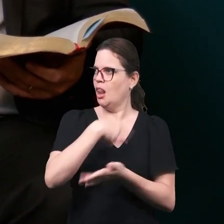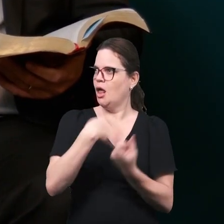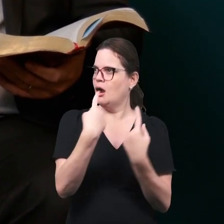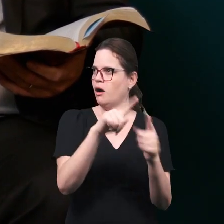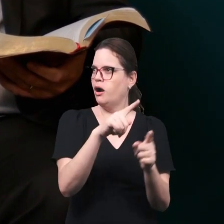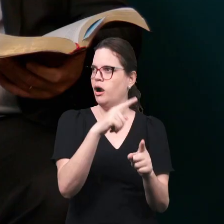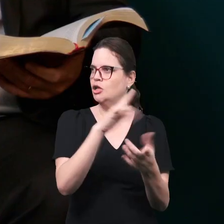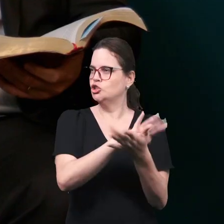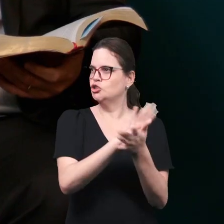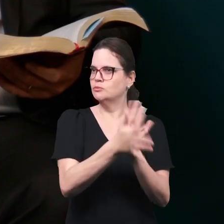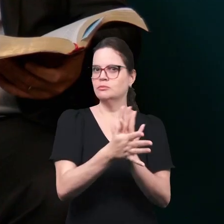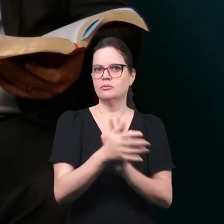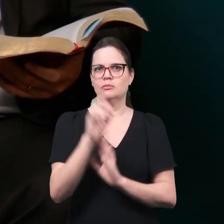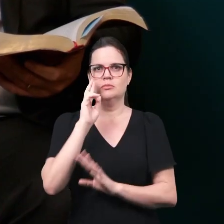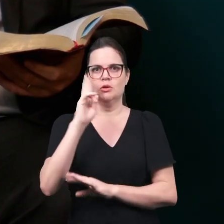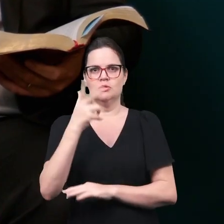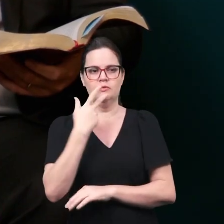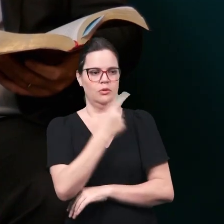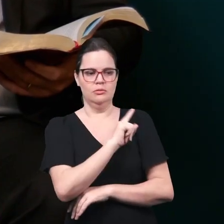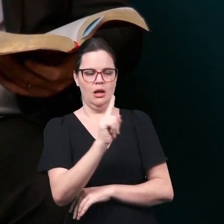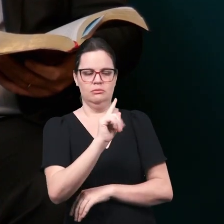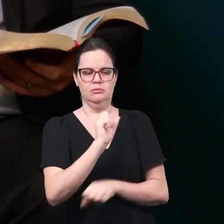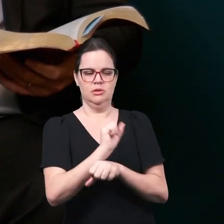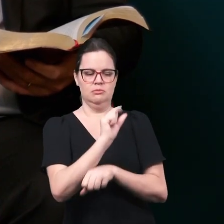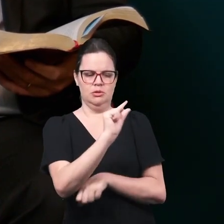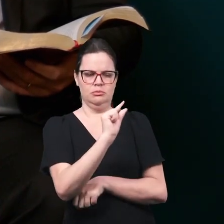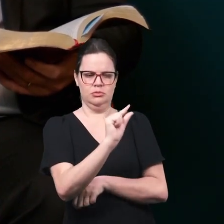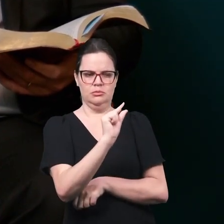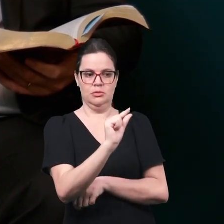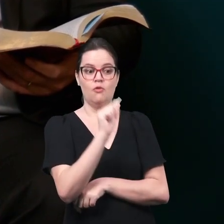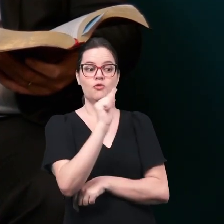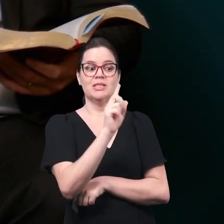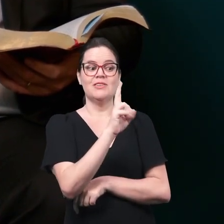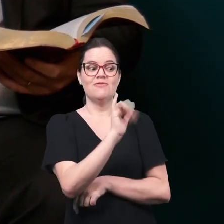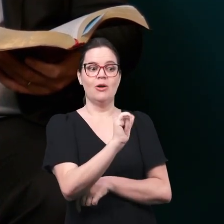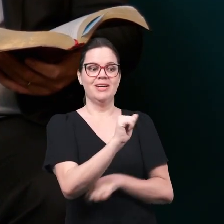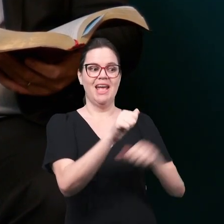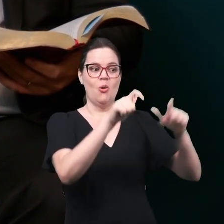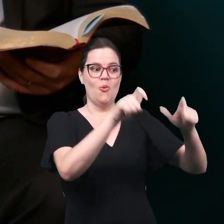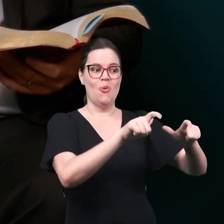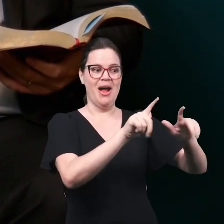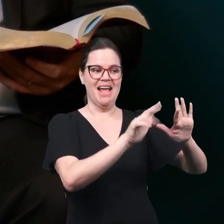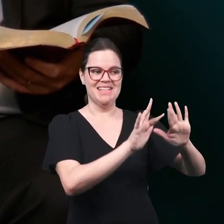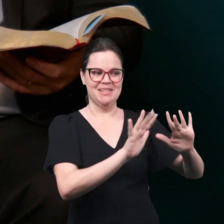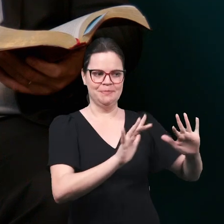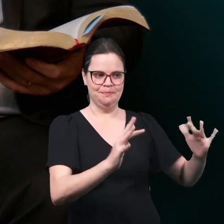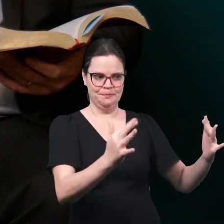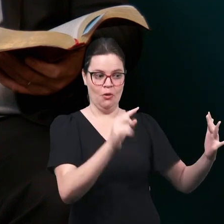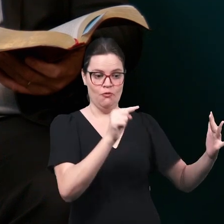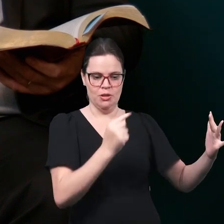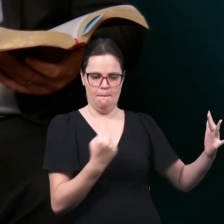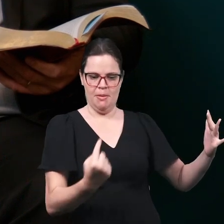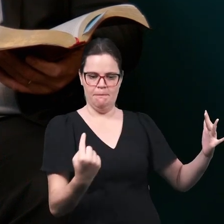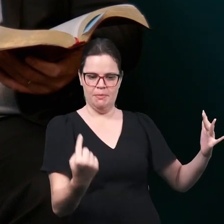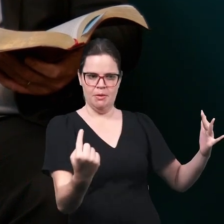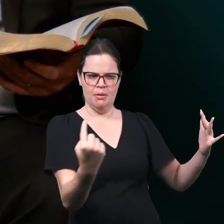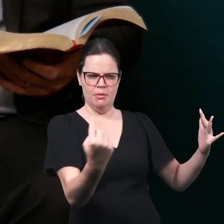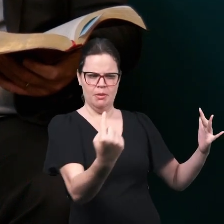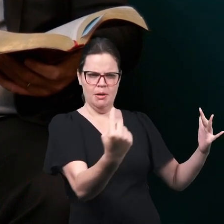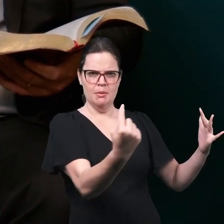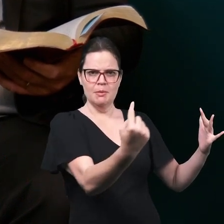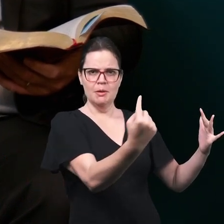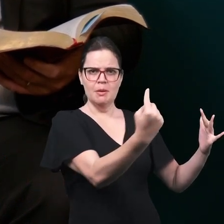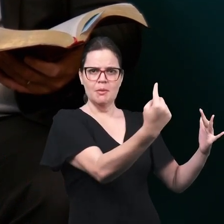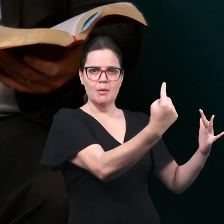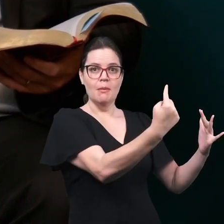opositores, e o Senhor disse: não, aguarda. Você vai dar a volta e vai aguardar e vai